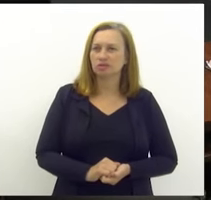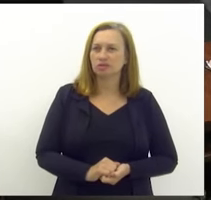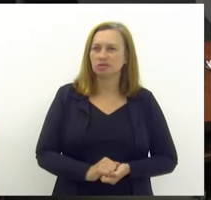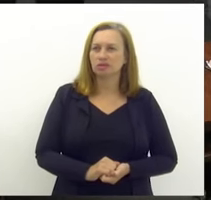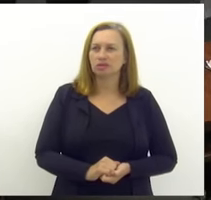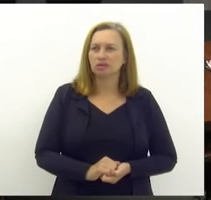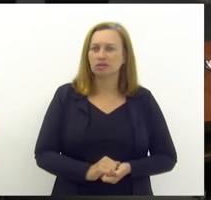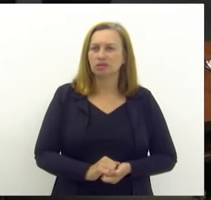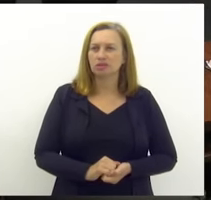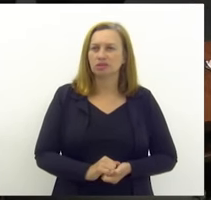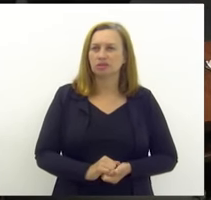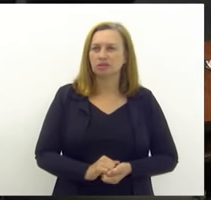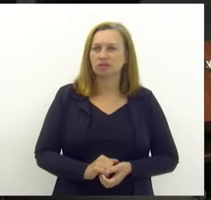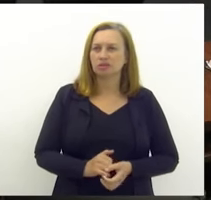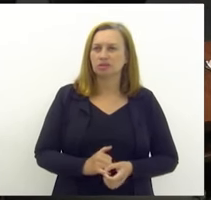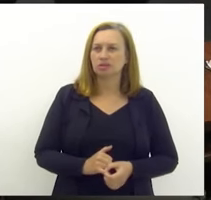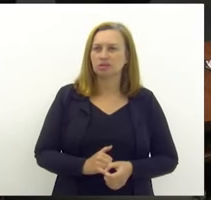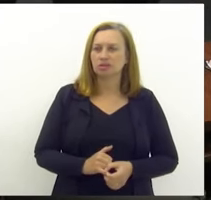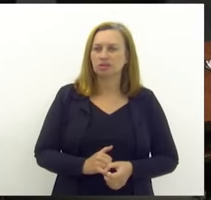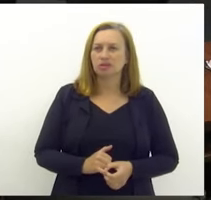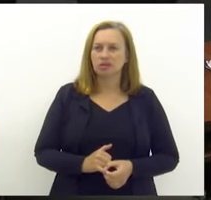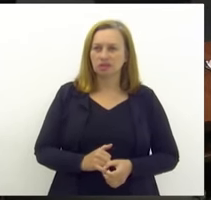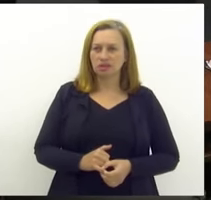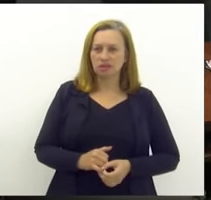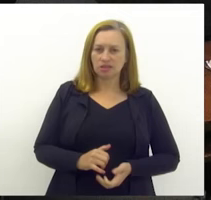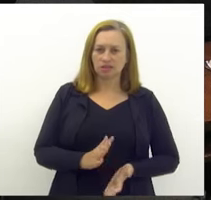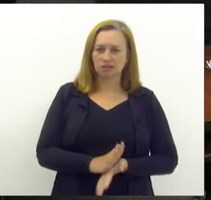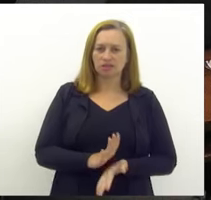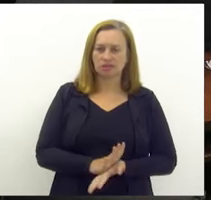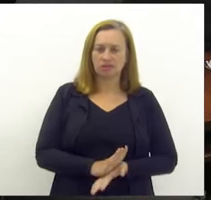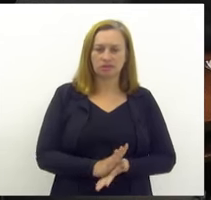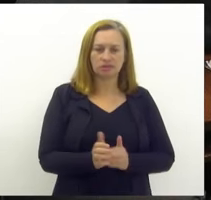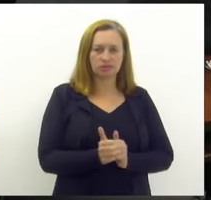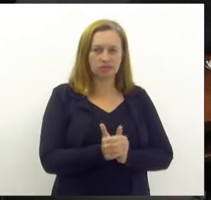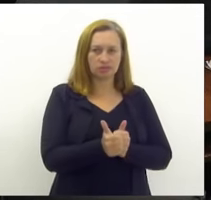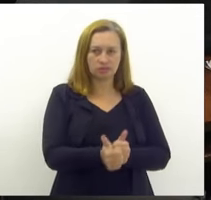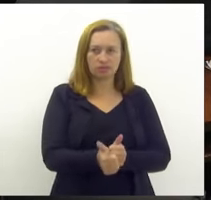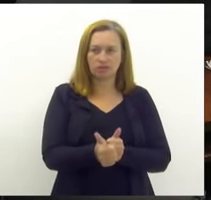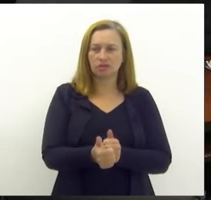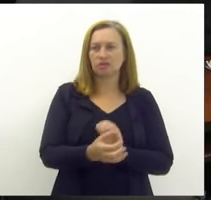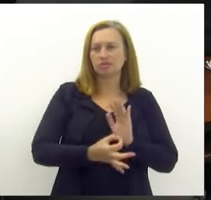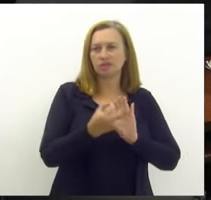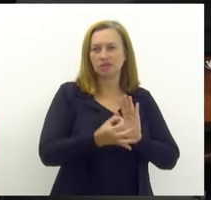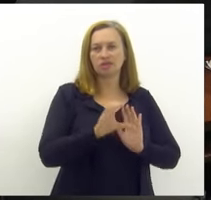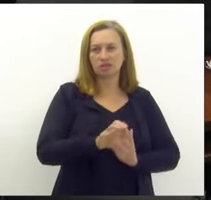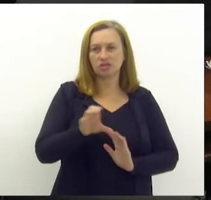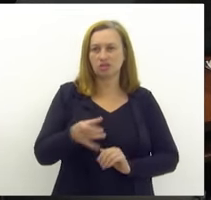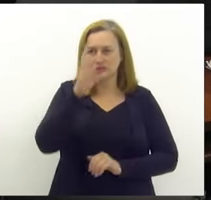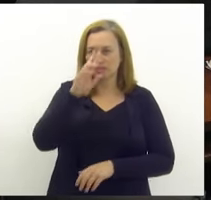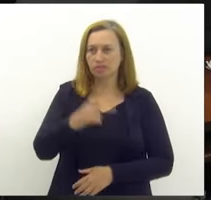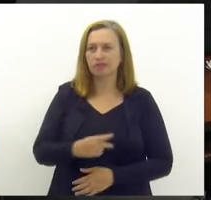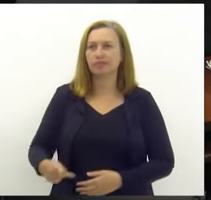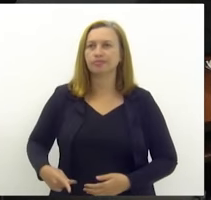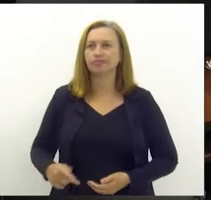Morais tá aberto aperto acompanho o o parecer da ccj